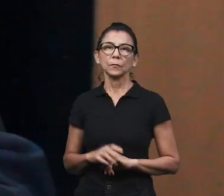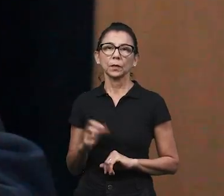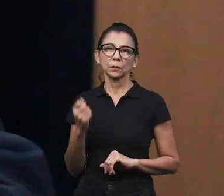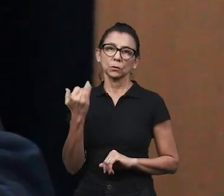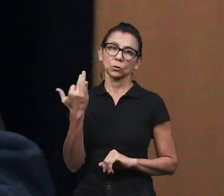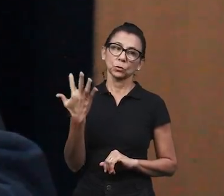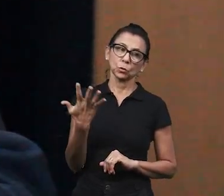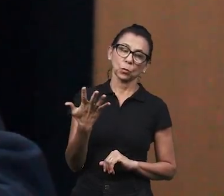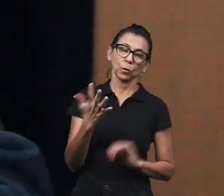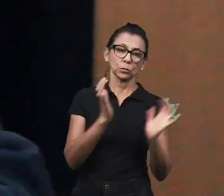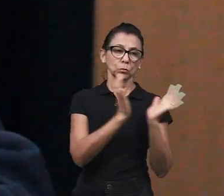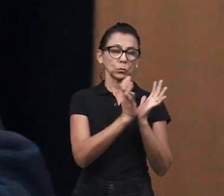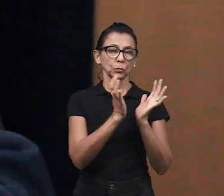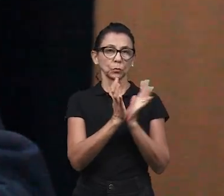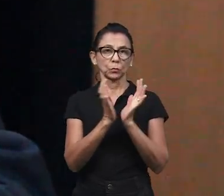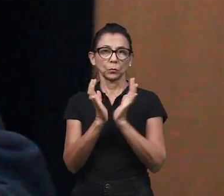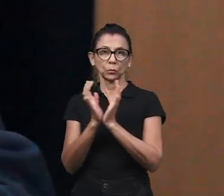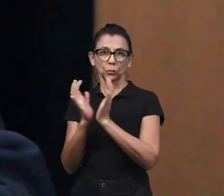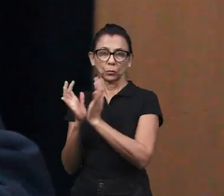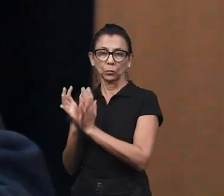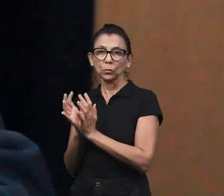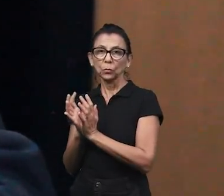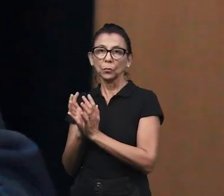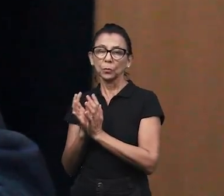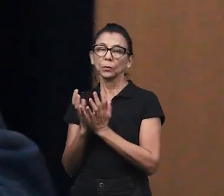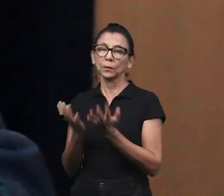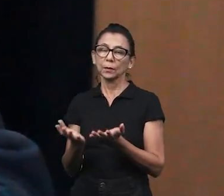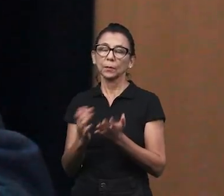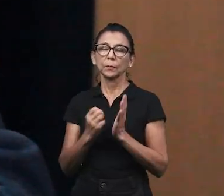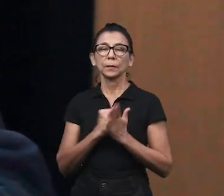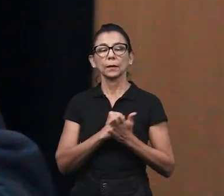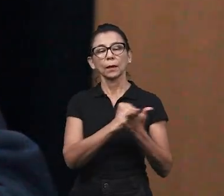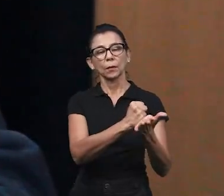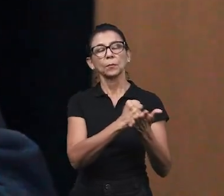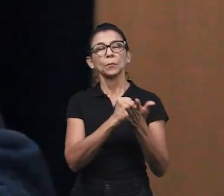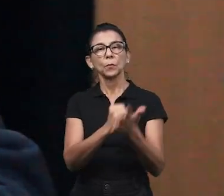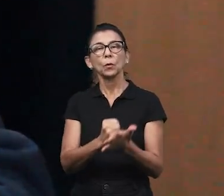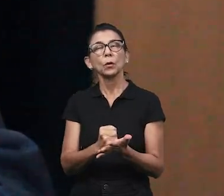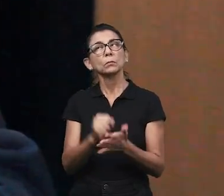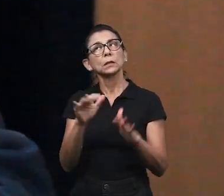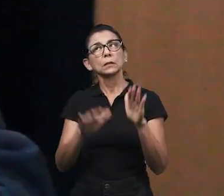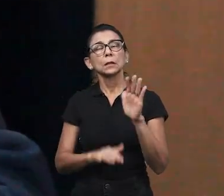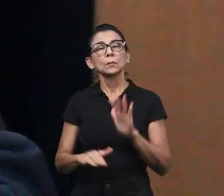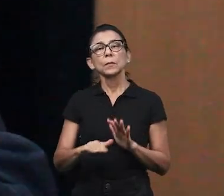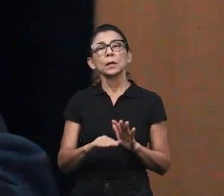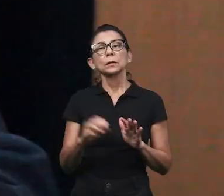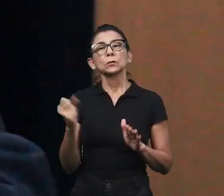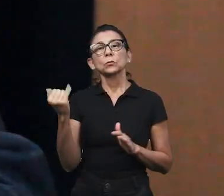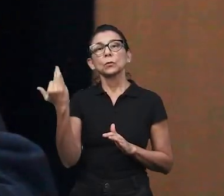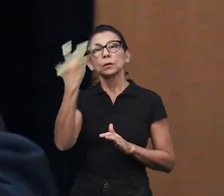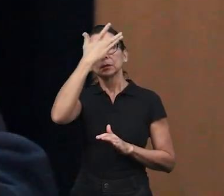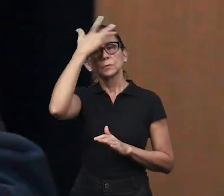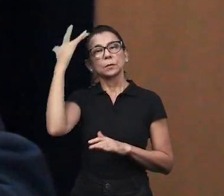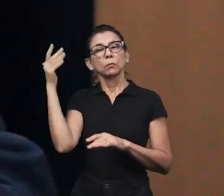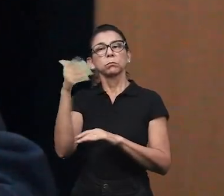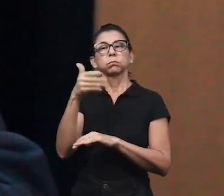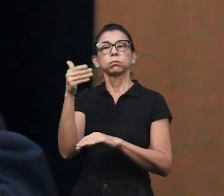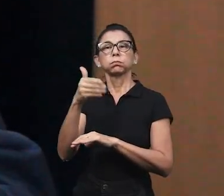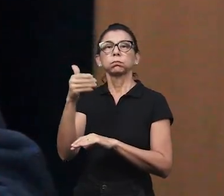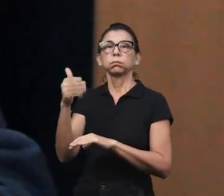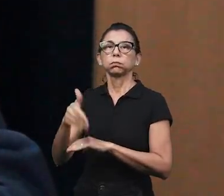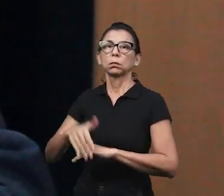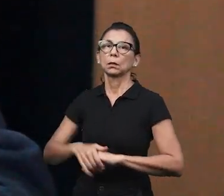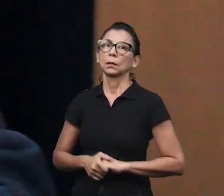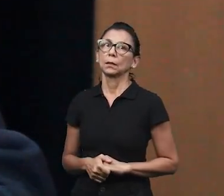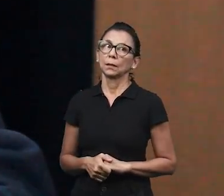uma cidade, né? E a cidade, ela precisa funcionar muito bem, né? Para você gerir uma cidade, você sabe que não é fácil.